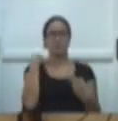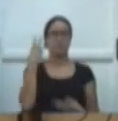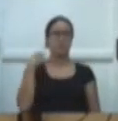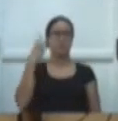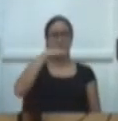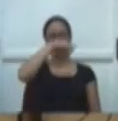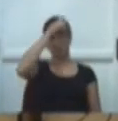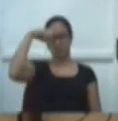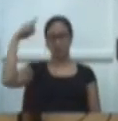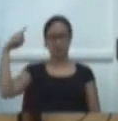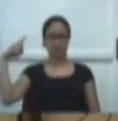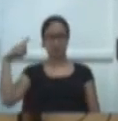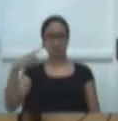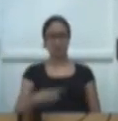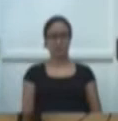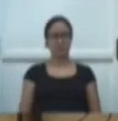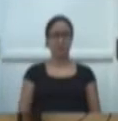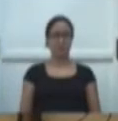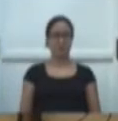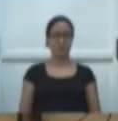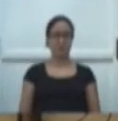Costa.